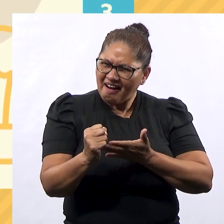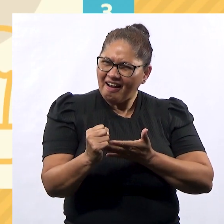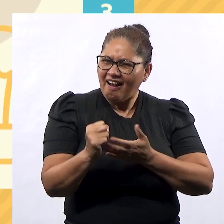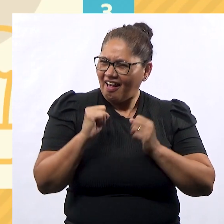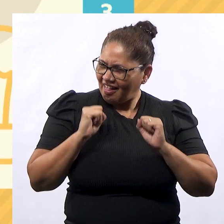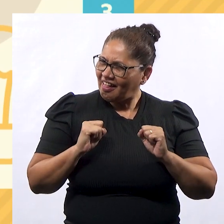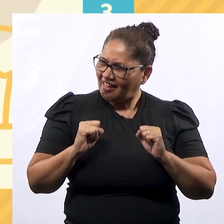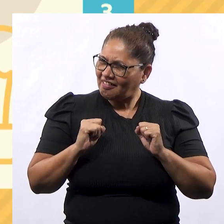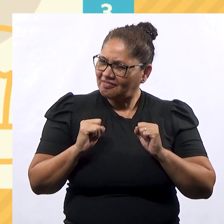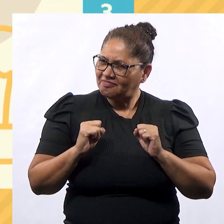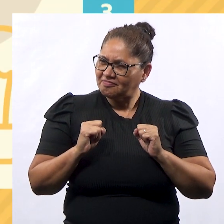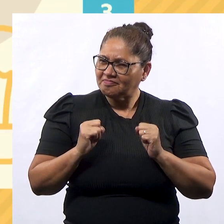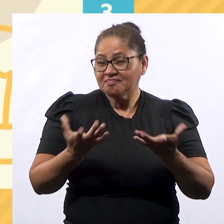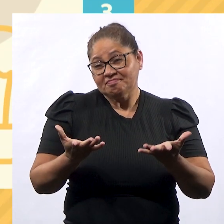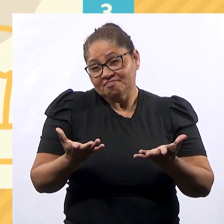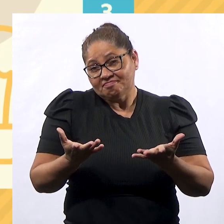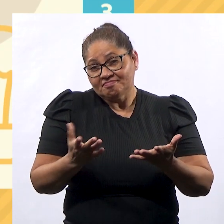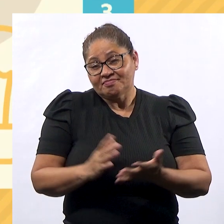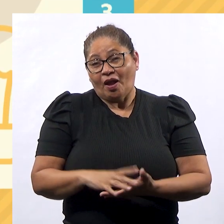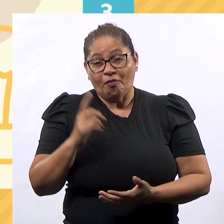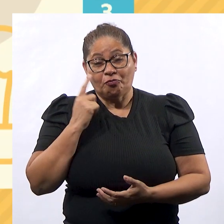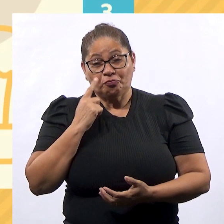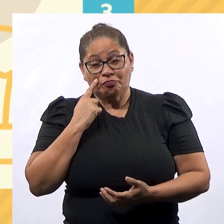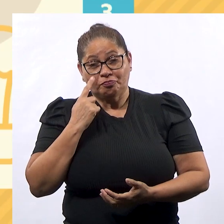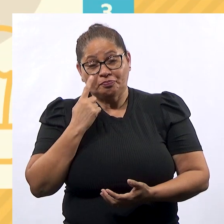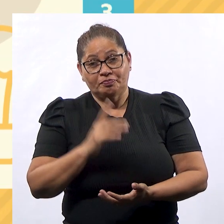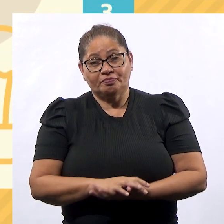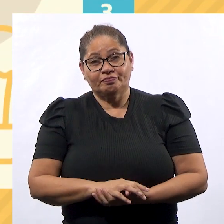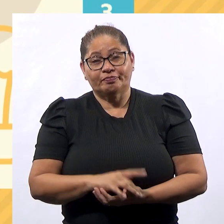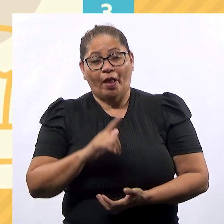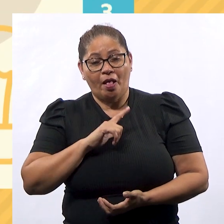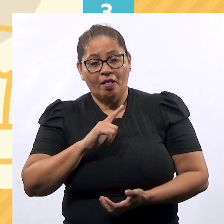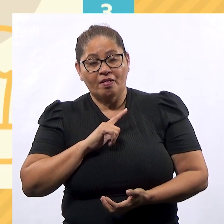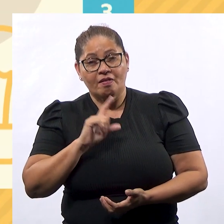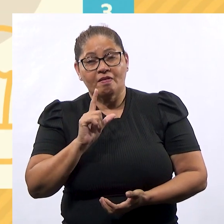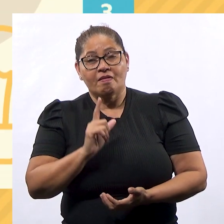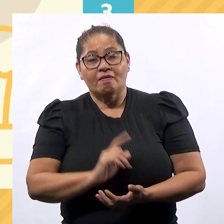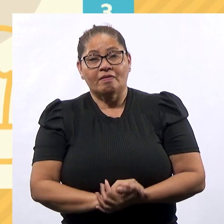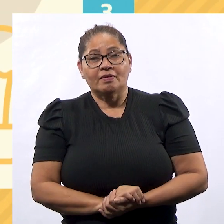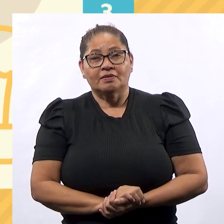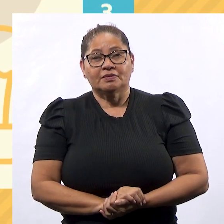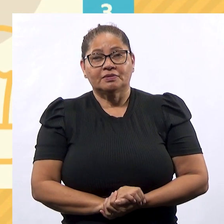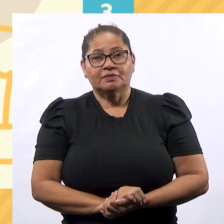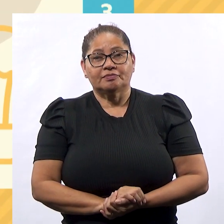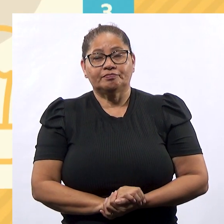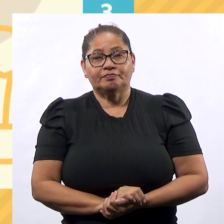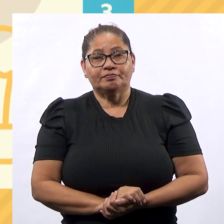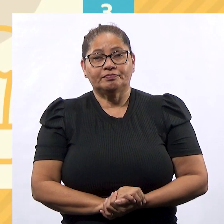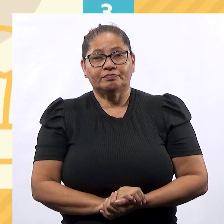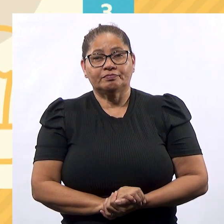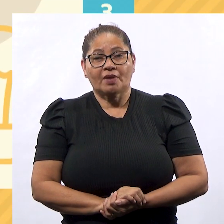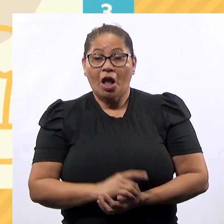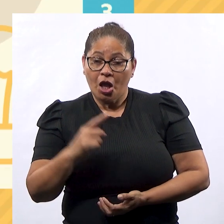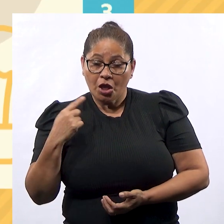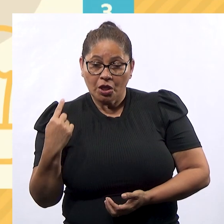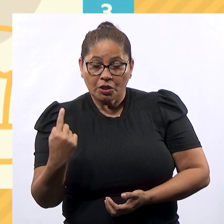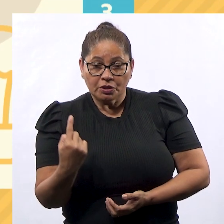tem superpoderes? Então, vamos ver. Bom, olha aqui o que nós temos. Nós temos aqui que